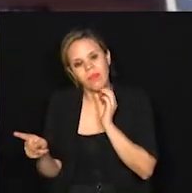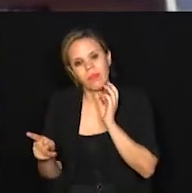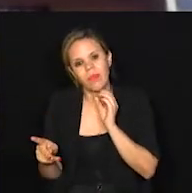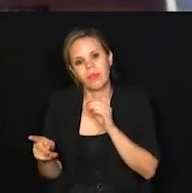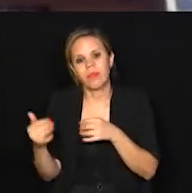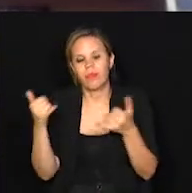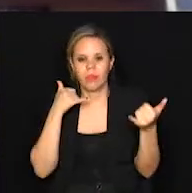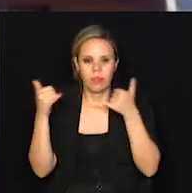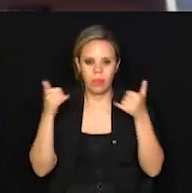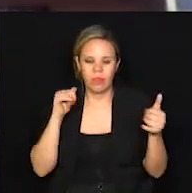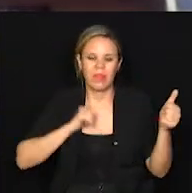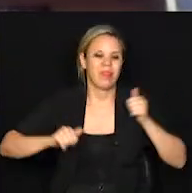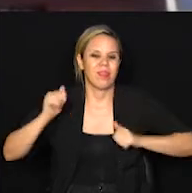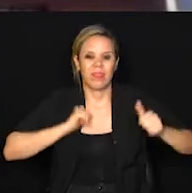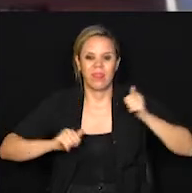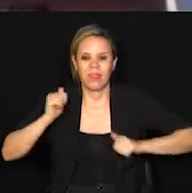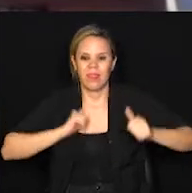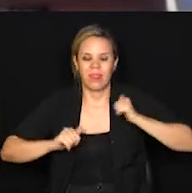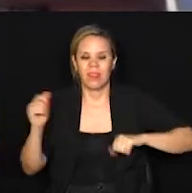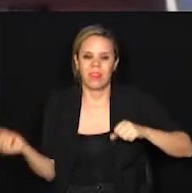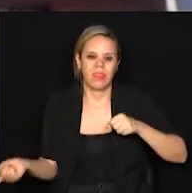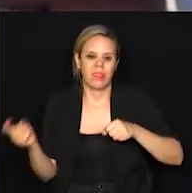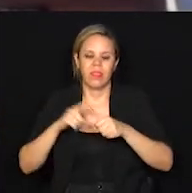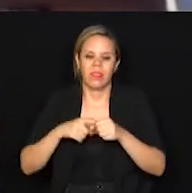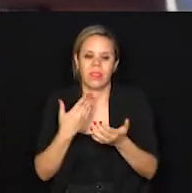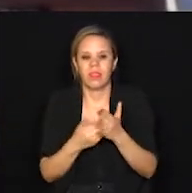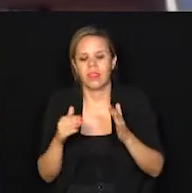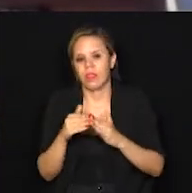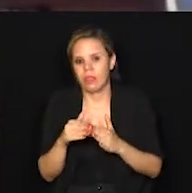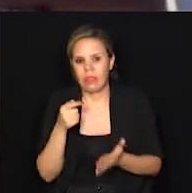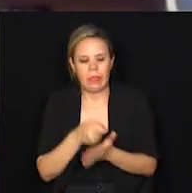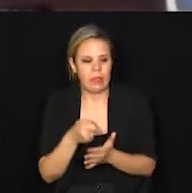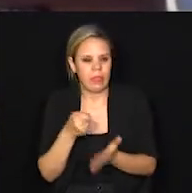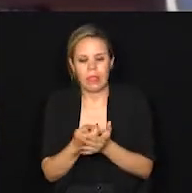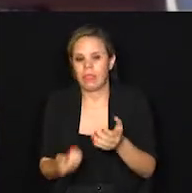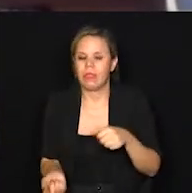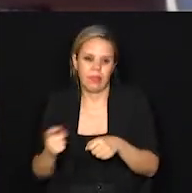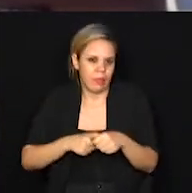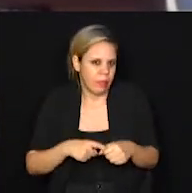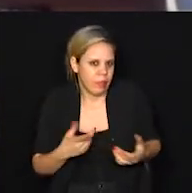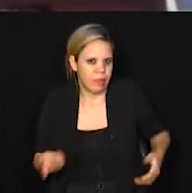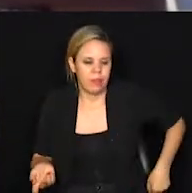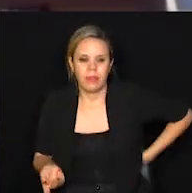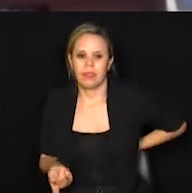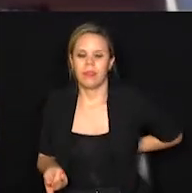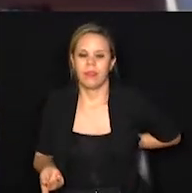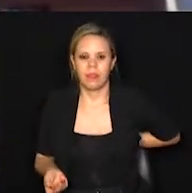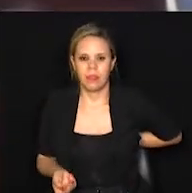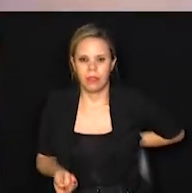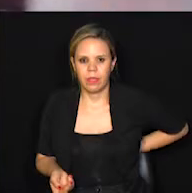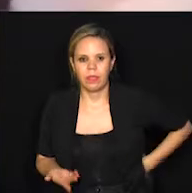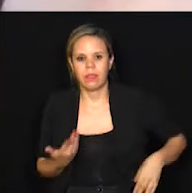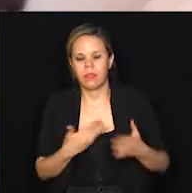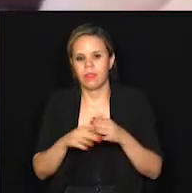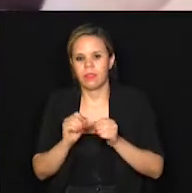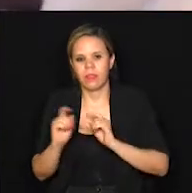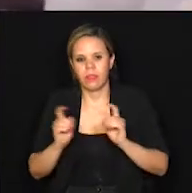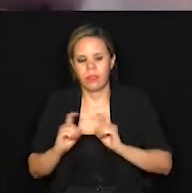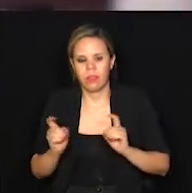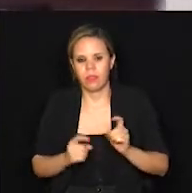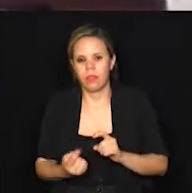gente, desesperados de terem que voltar, escolas que estão obrigando a voltar, né? Escolas que já fizeram reunião, para